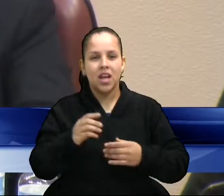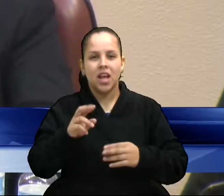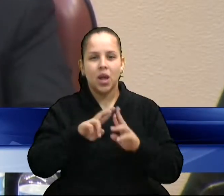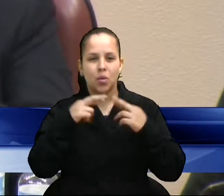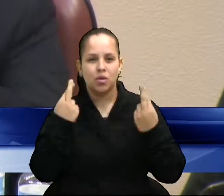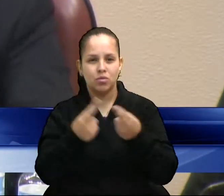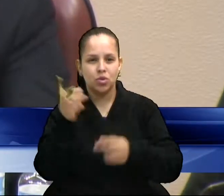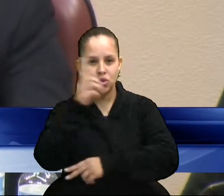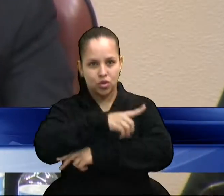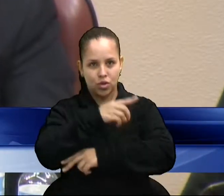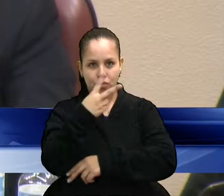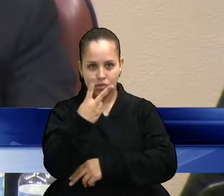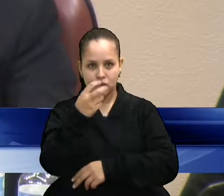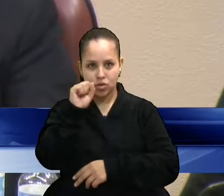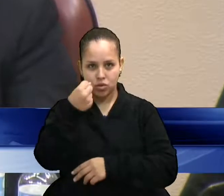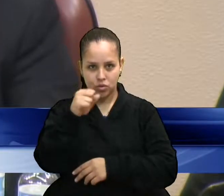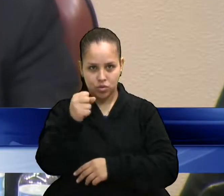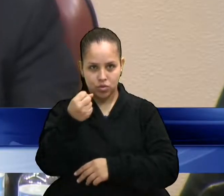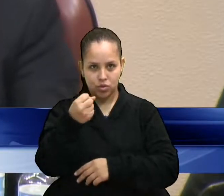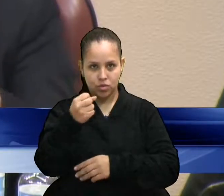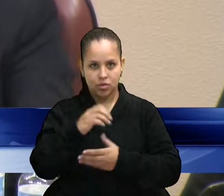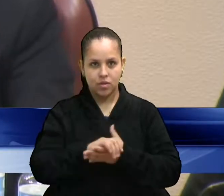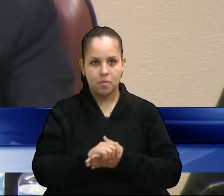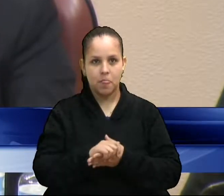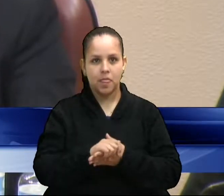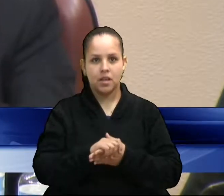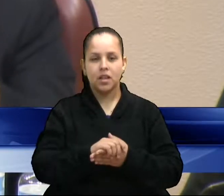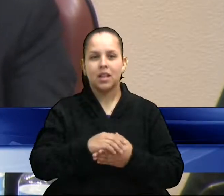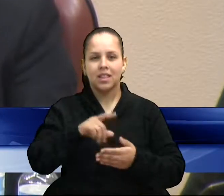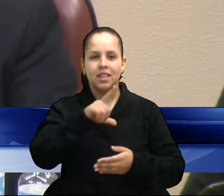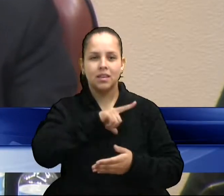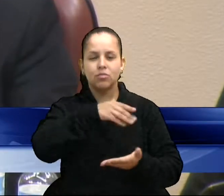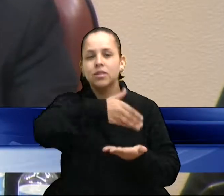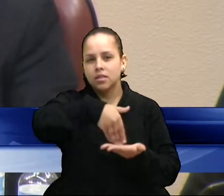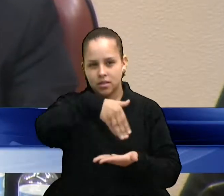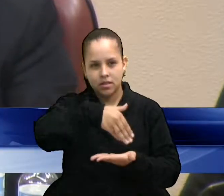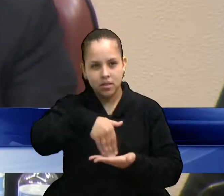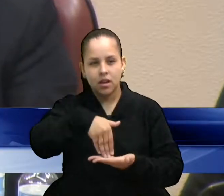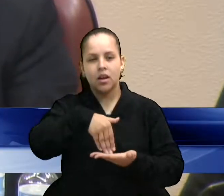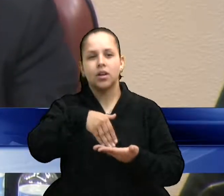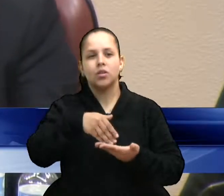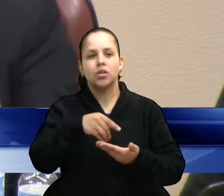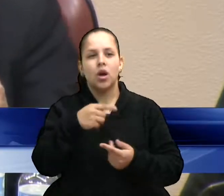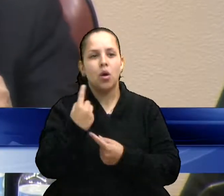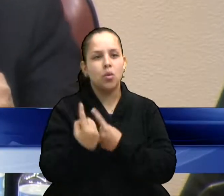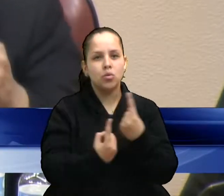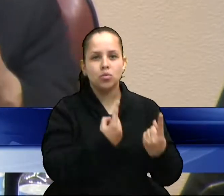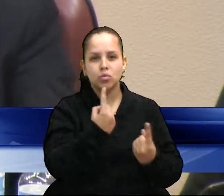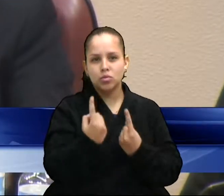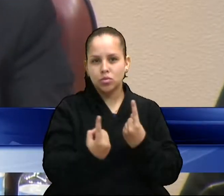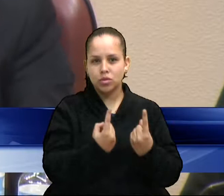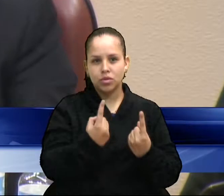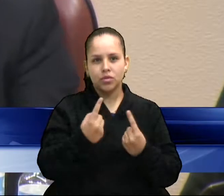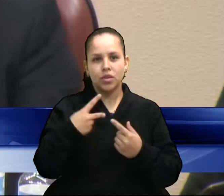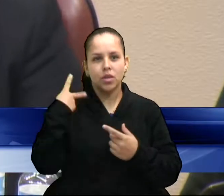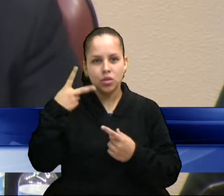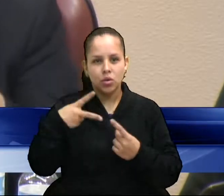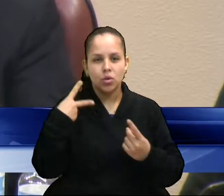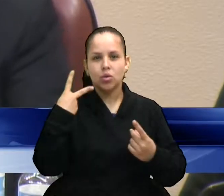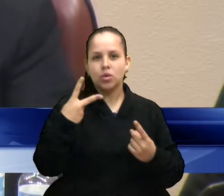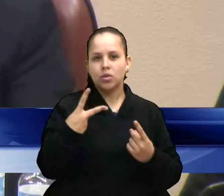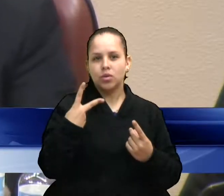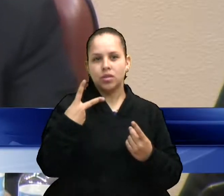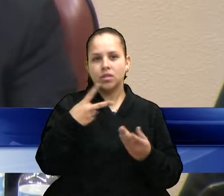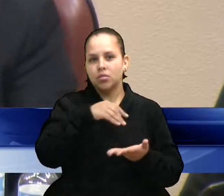nessa reunião o secretário estava. Estava o secretário, alguns assessores de vereadores, a vereadora Paula Iores, o vereador